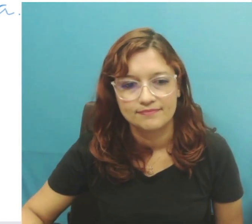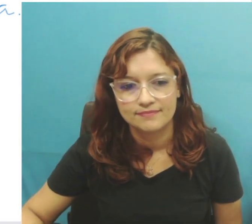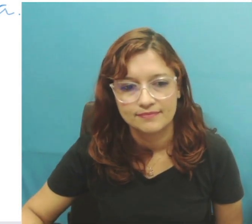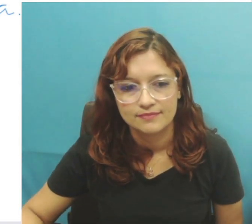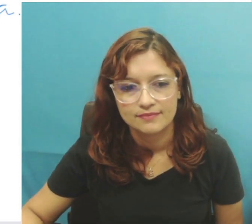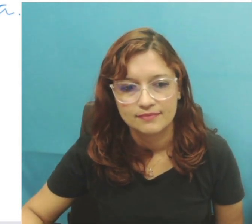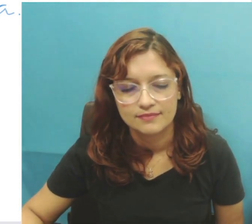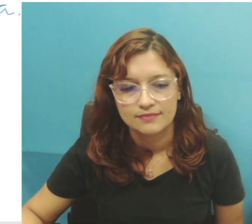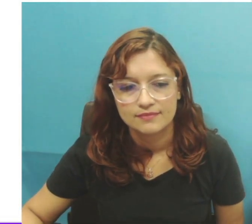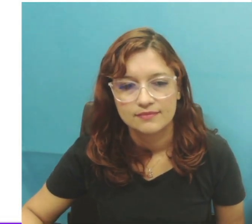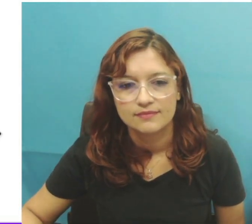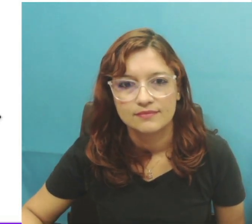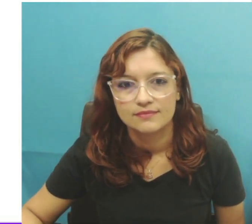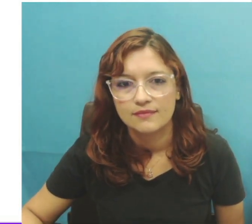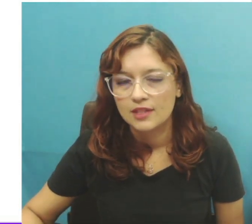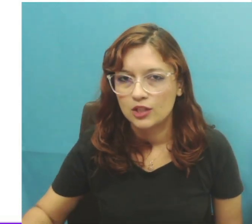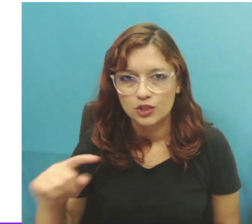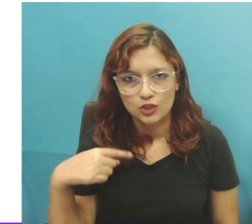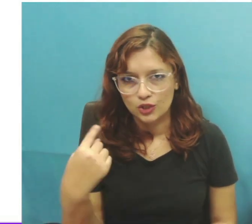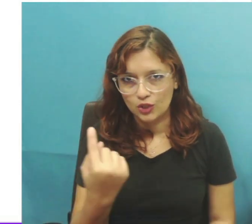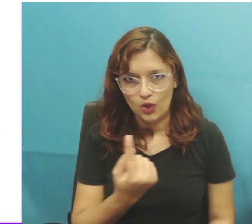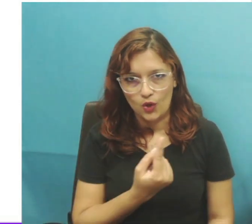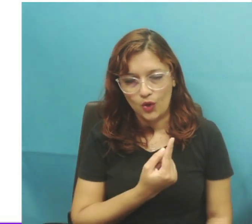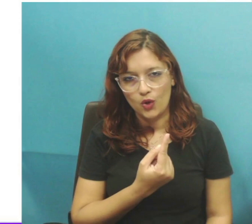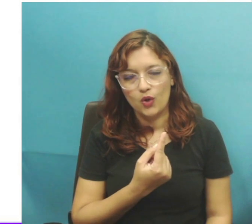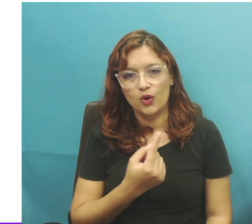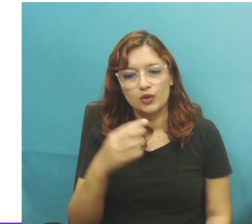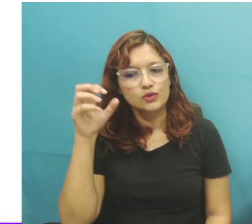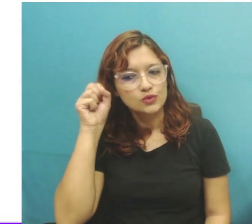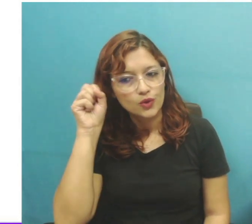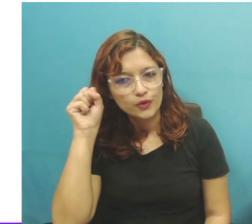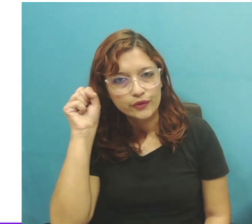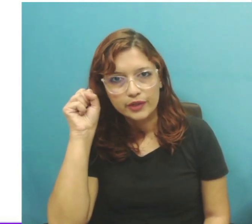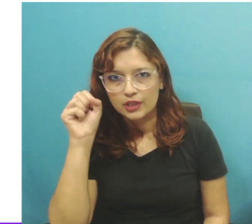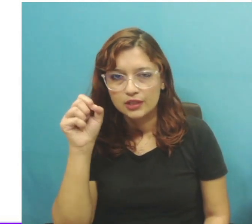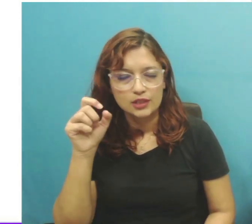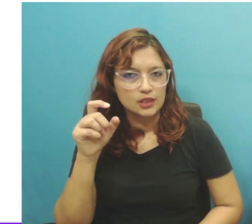se acostumar e aprender.